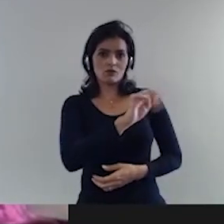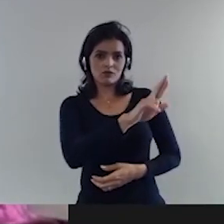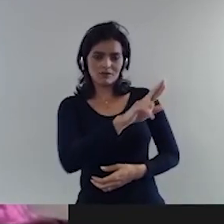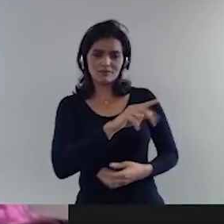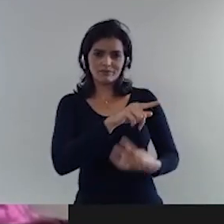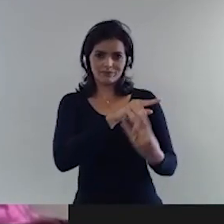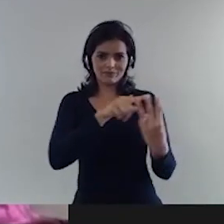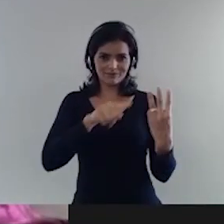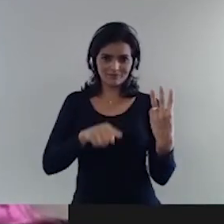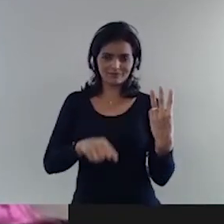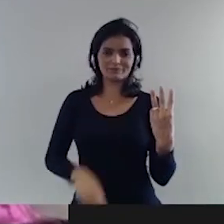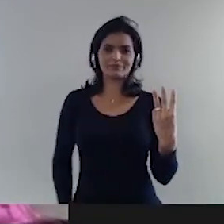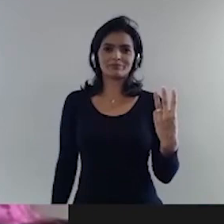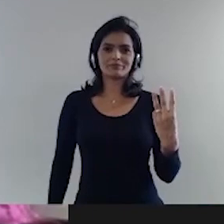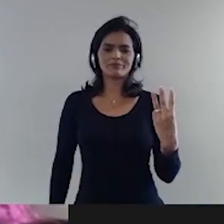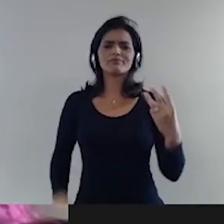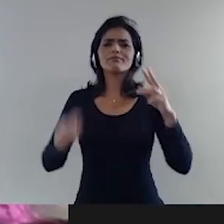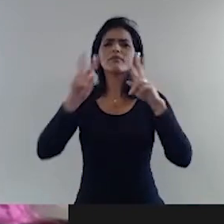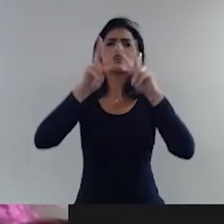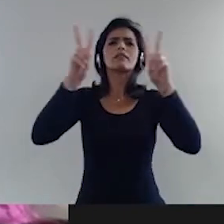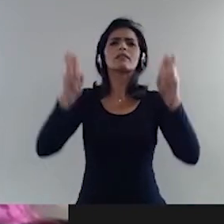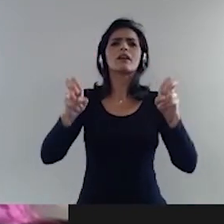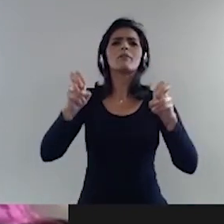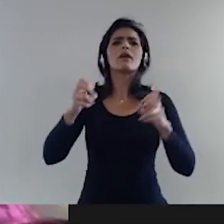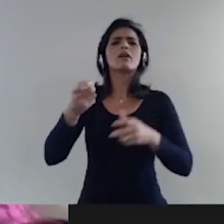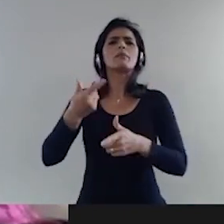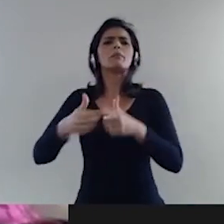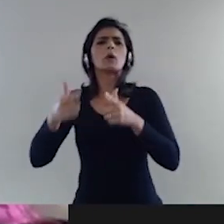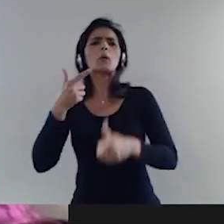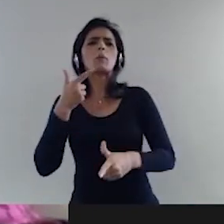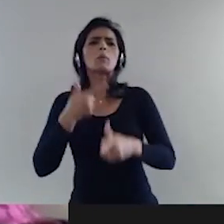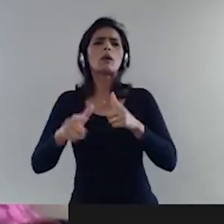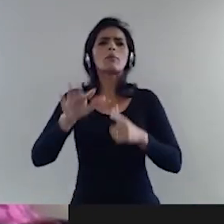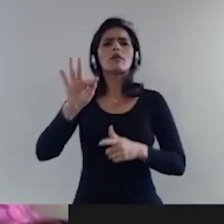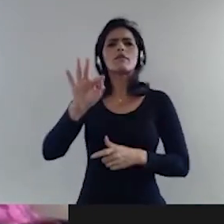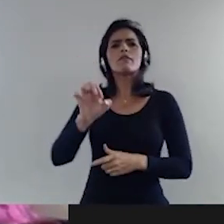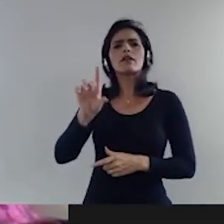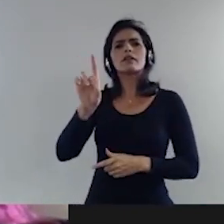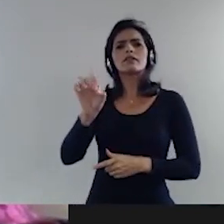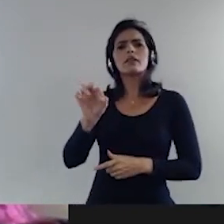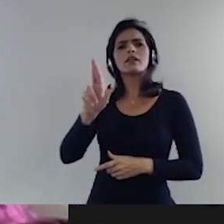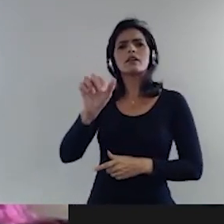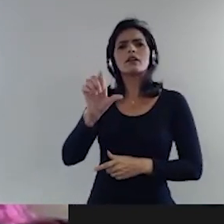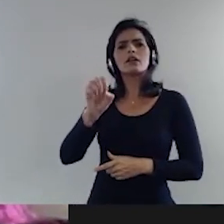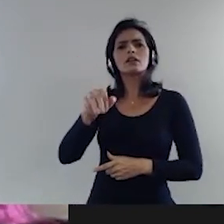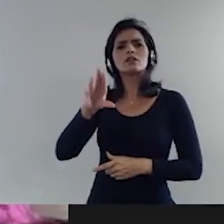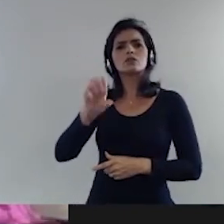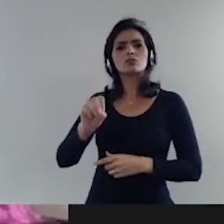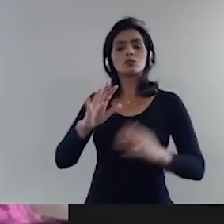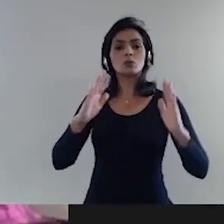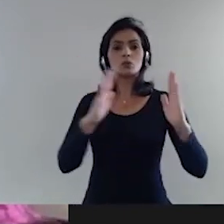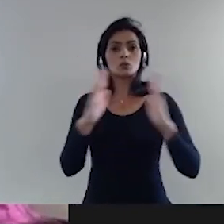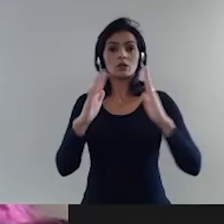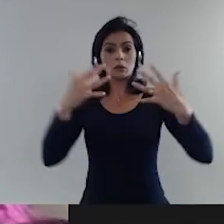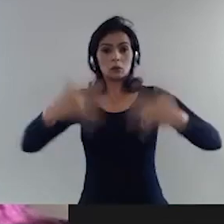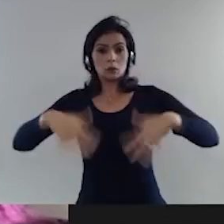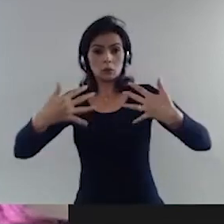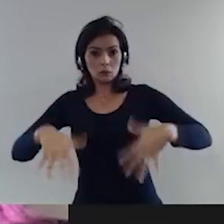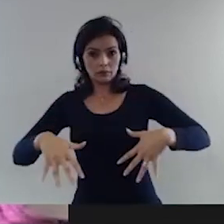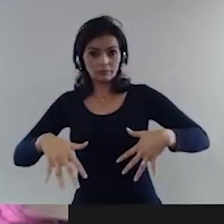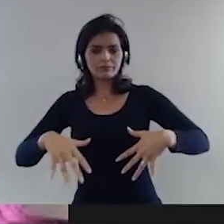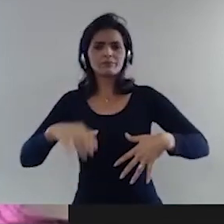Júnior. O tema crise do federalismo em estado de calamidade é instigante. Lembramos